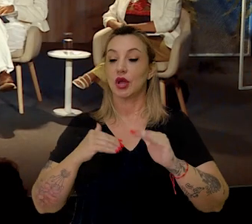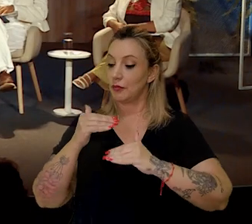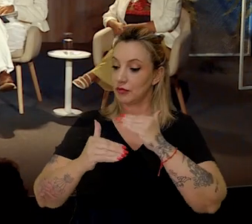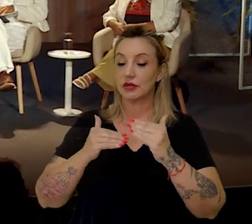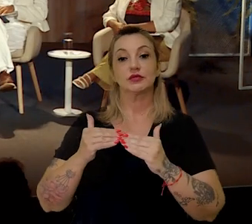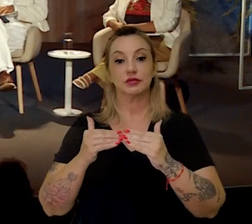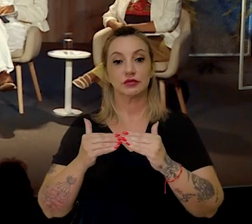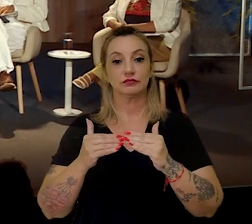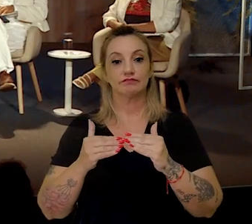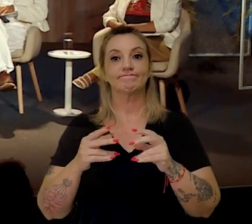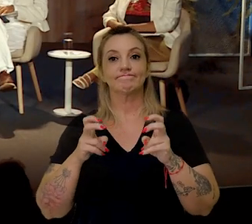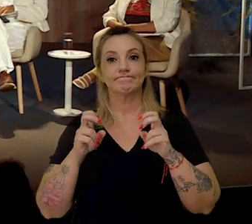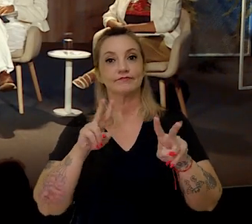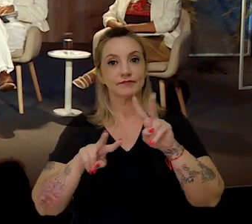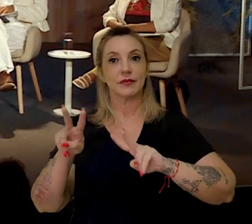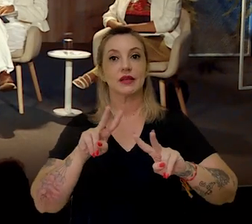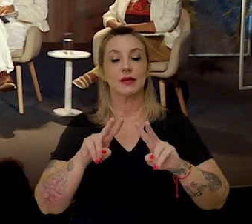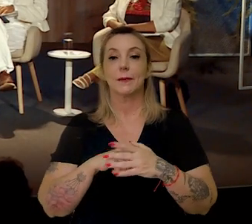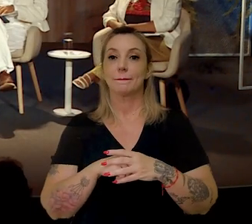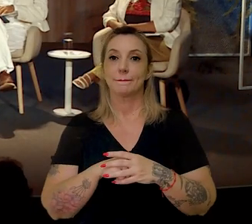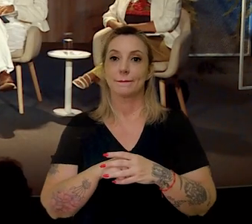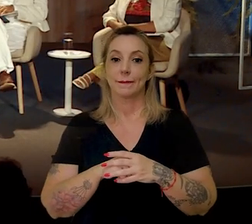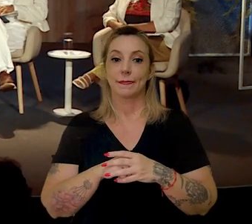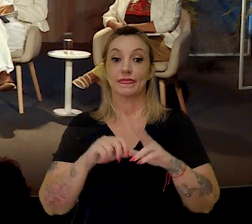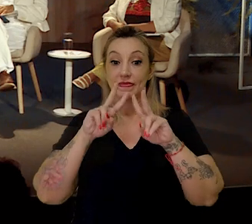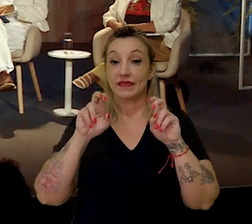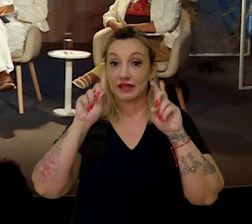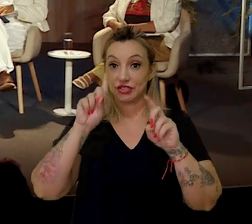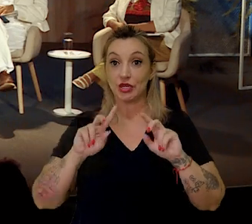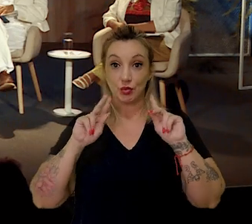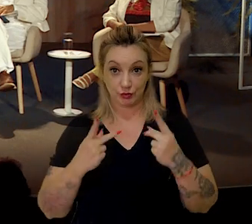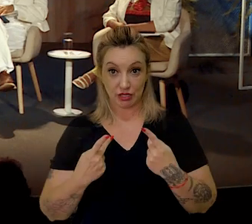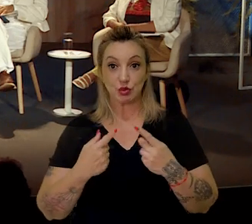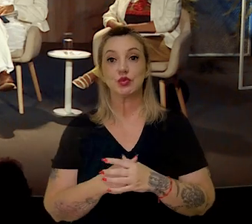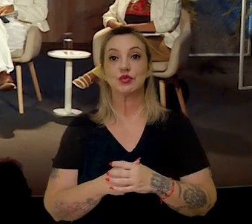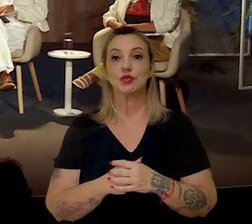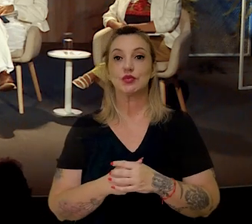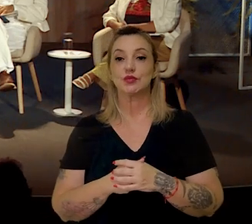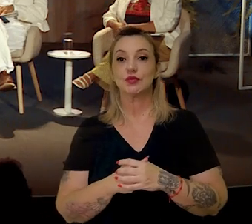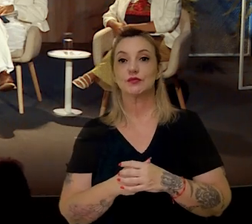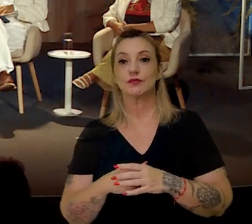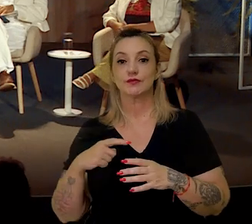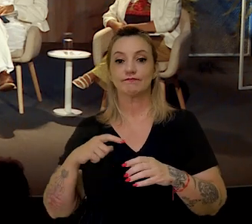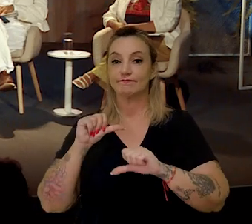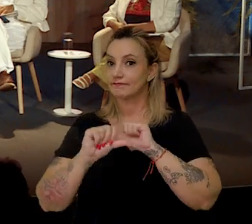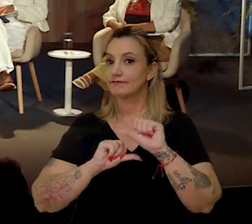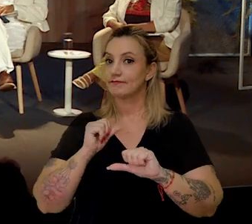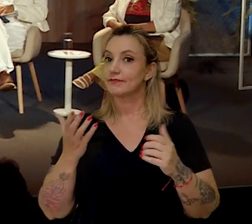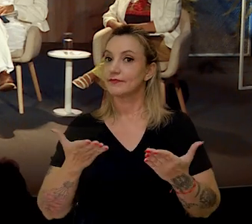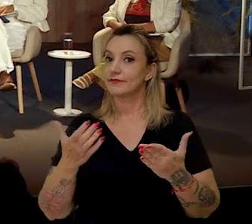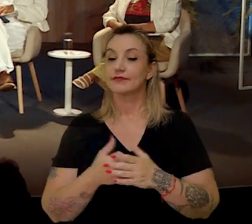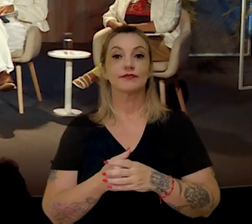processo bem visível em que o tema de direitos humanos ele está se transformando